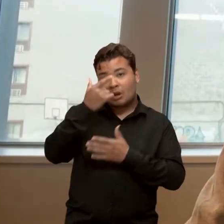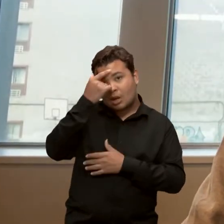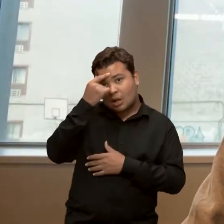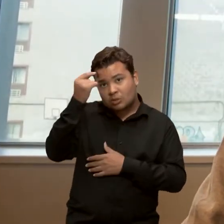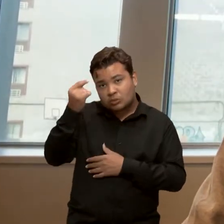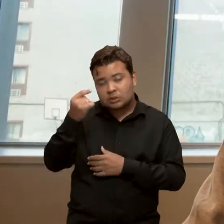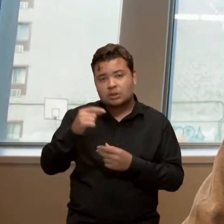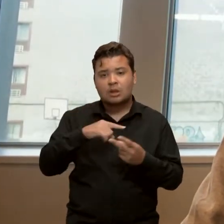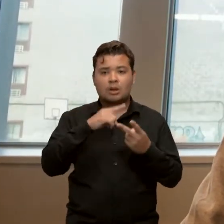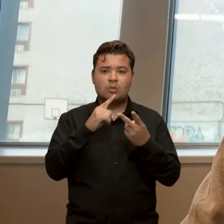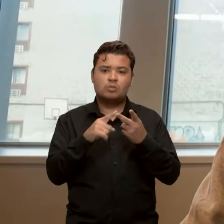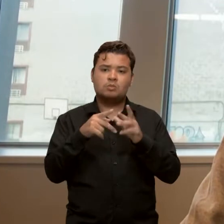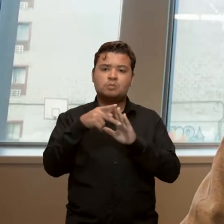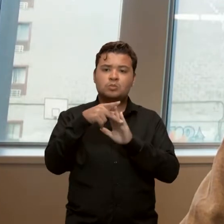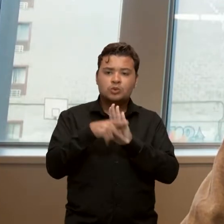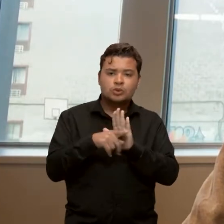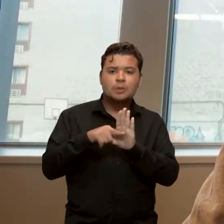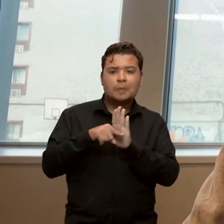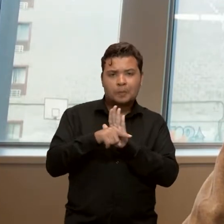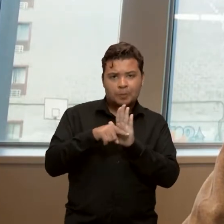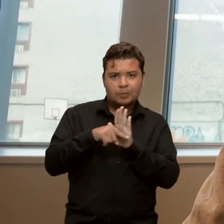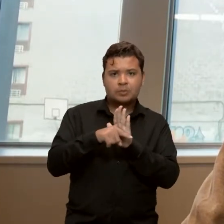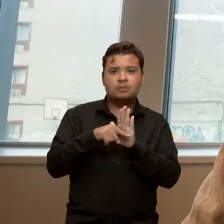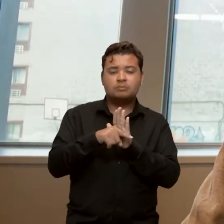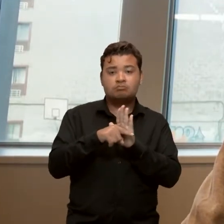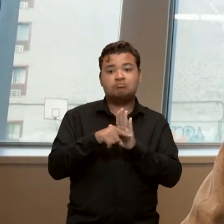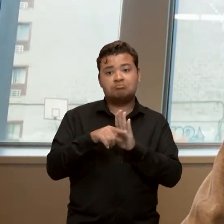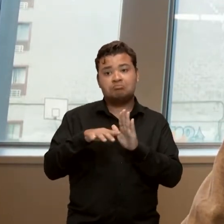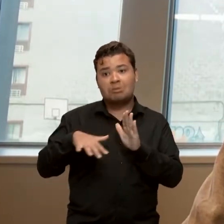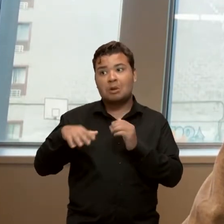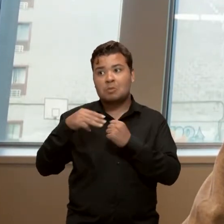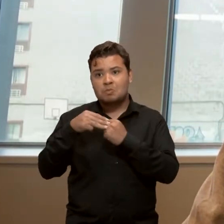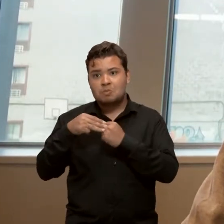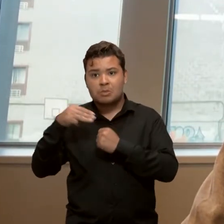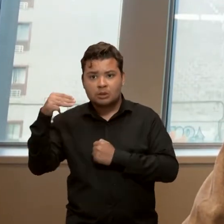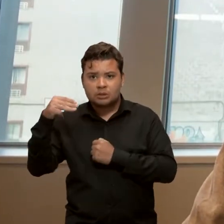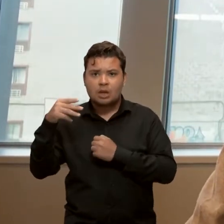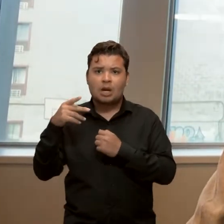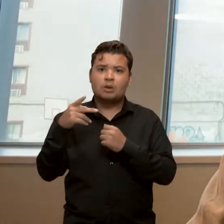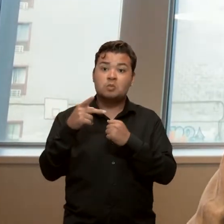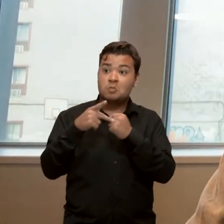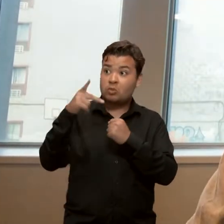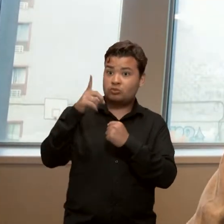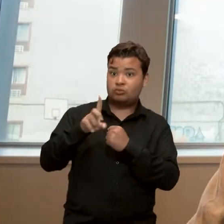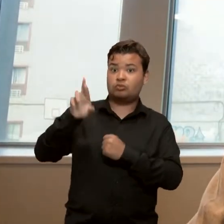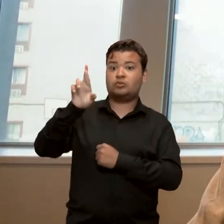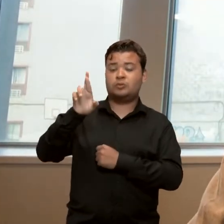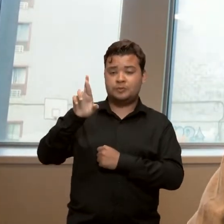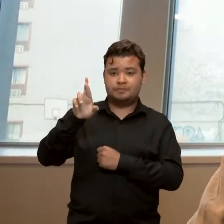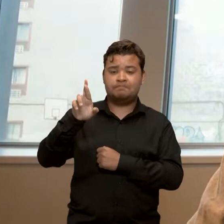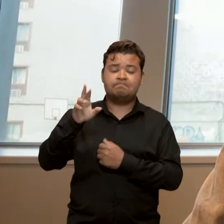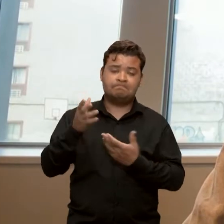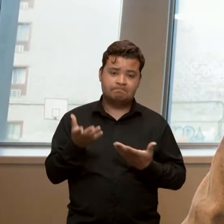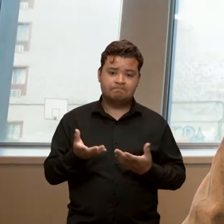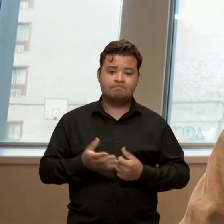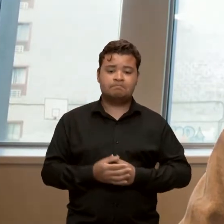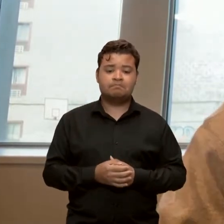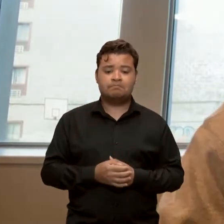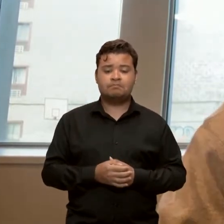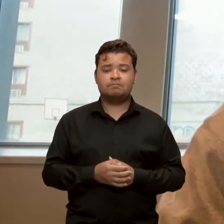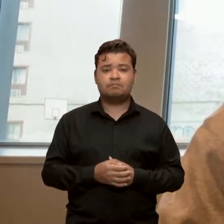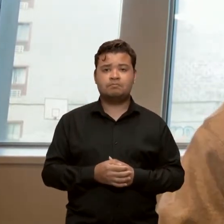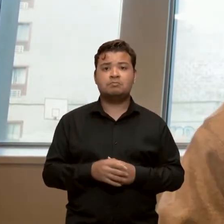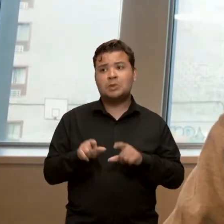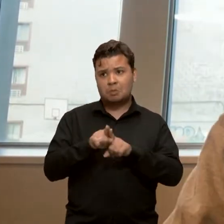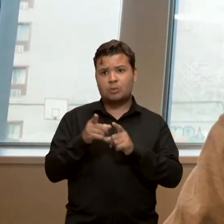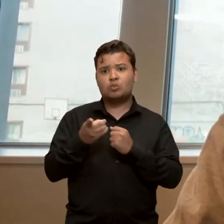de pesquisa, tanto no mestrado também, no pós-doutorado, no